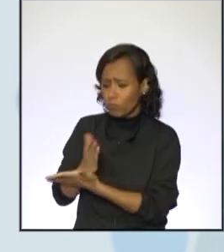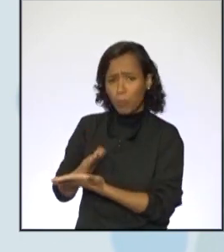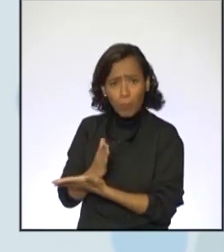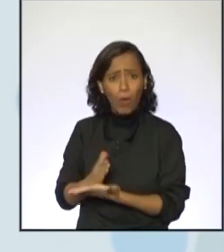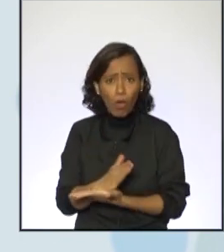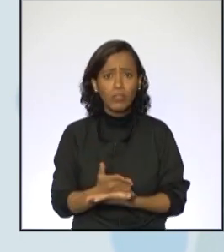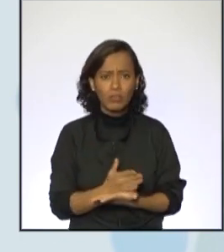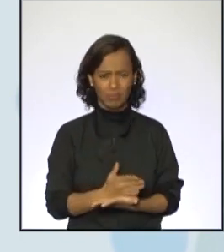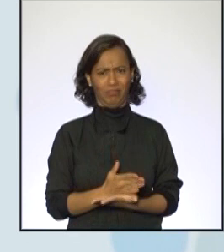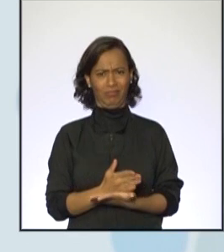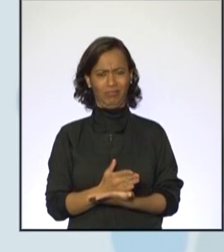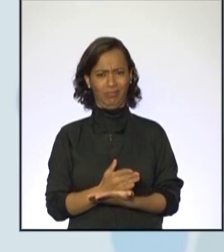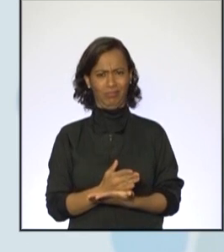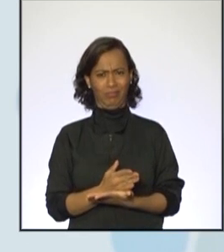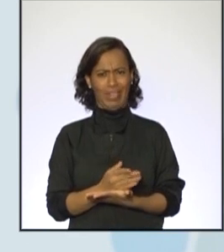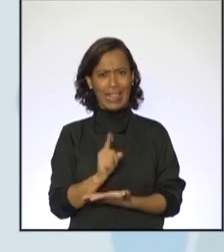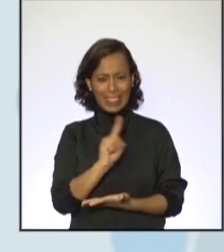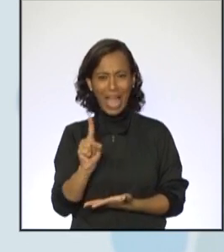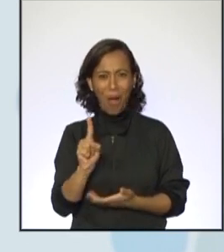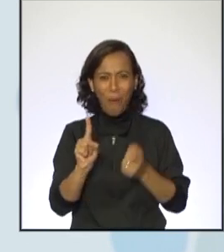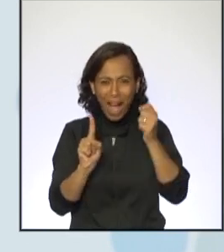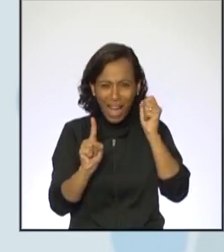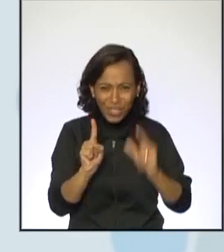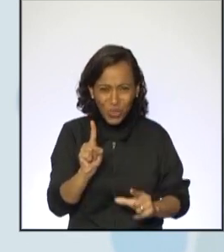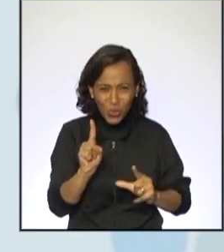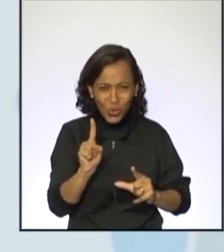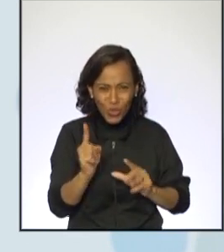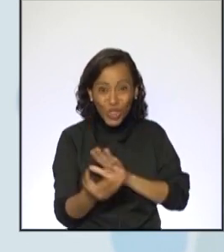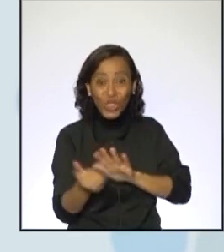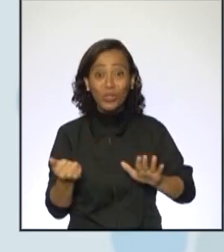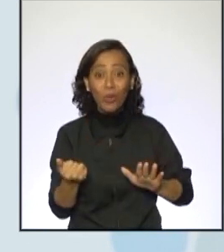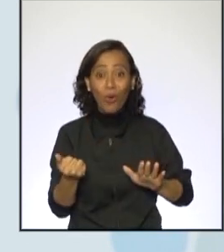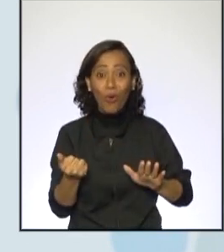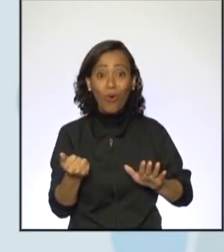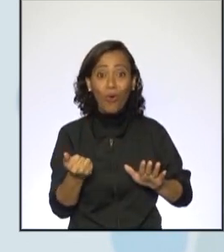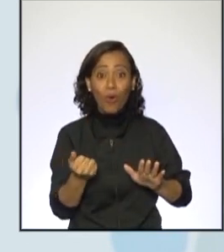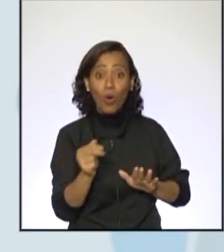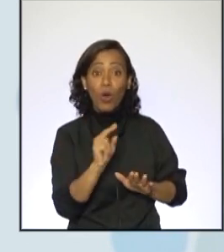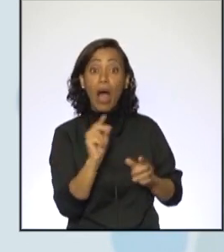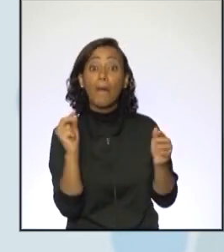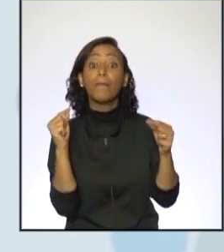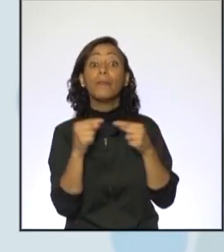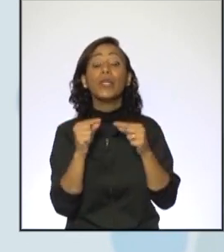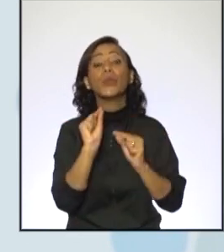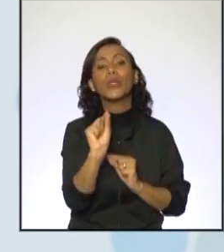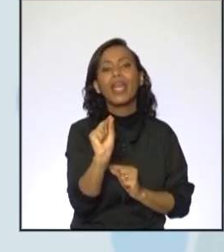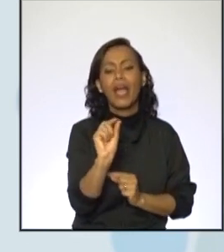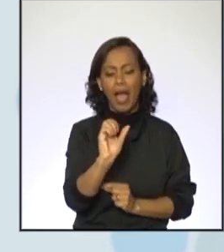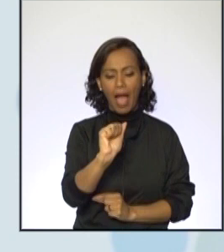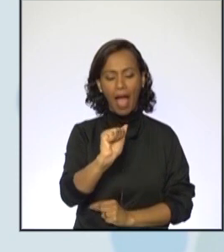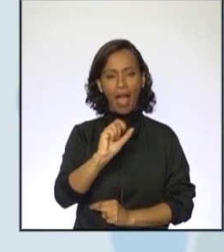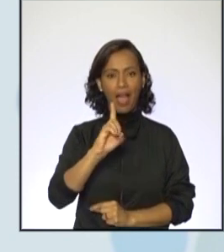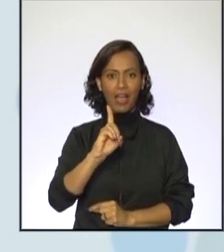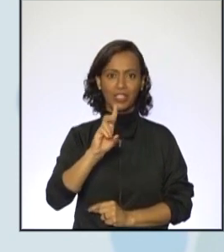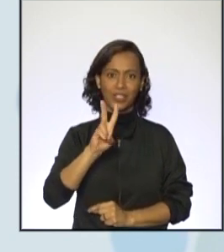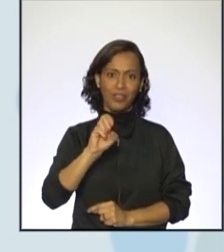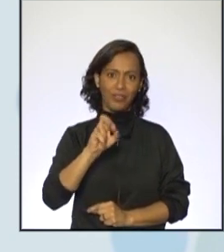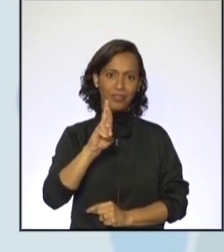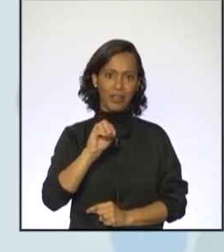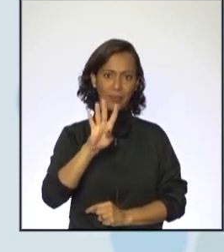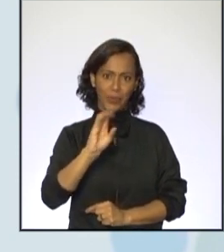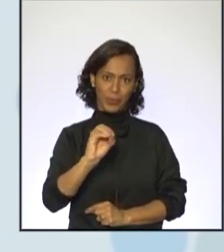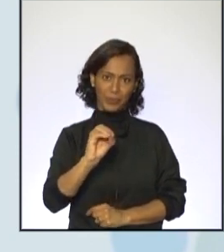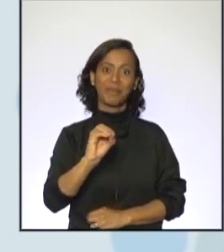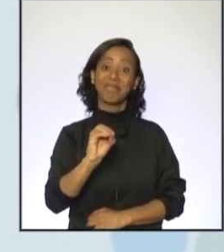estava lá no texto? E esse nãozinho azul é chamado de advérbio, Muito bem. hein? Agora a gente tem uma questãozinha. Olha lá.